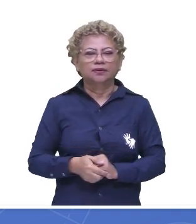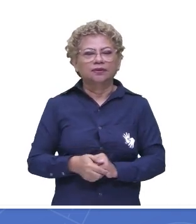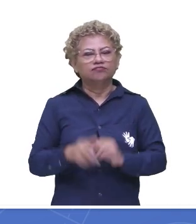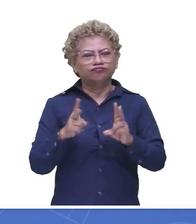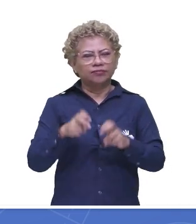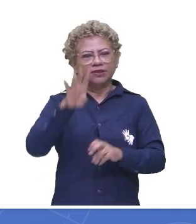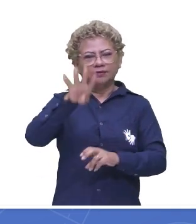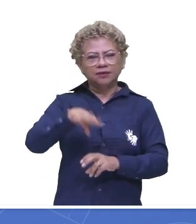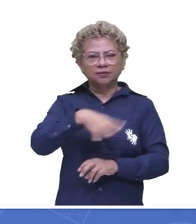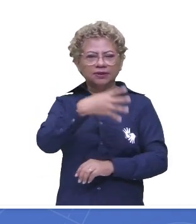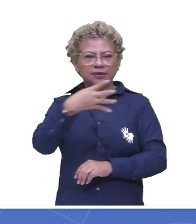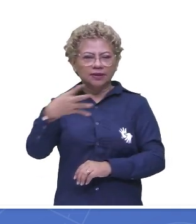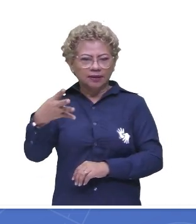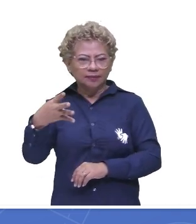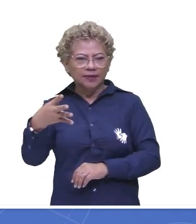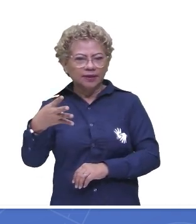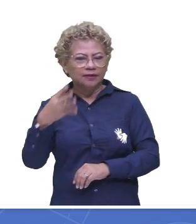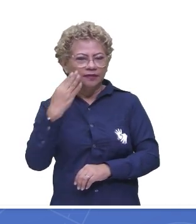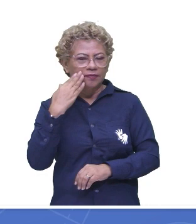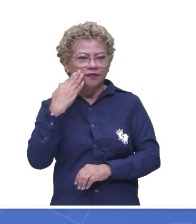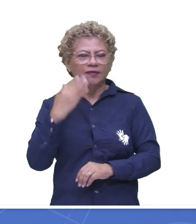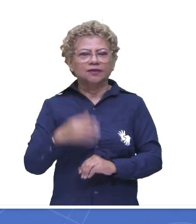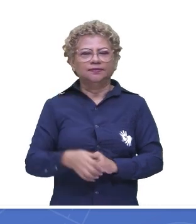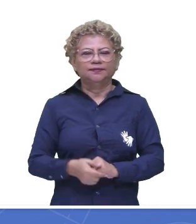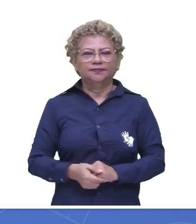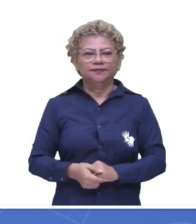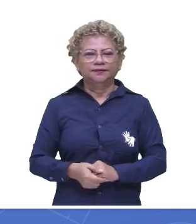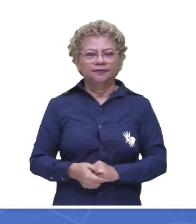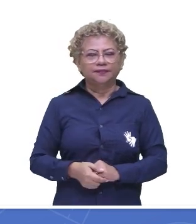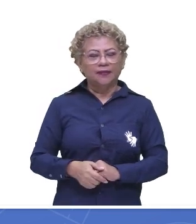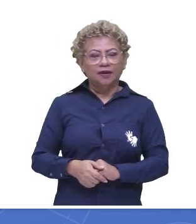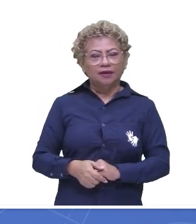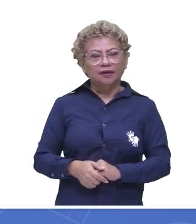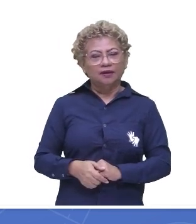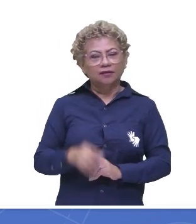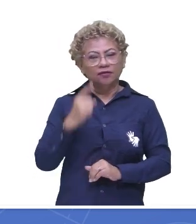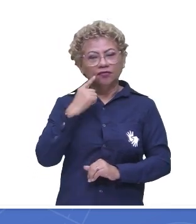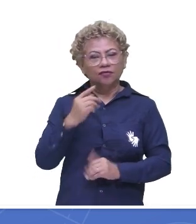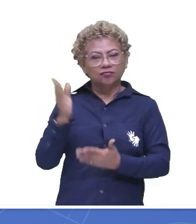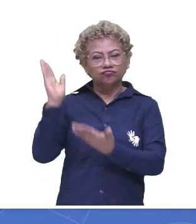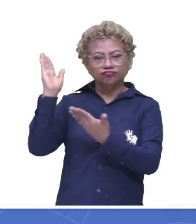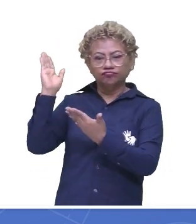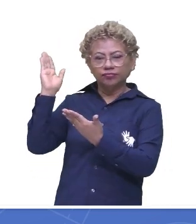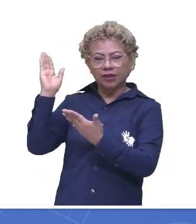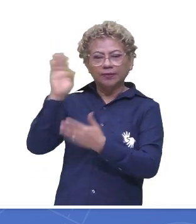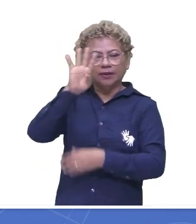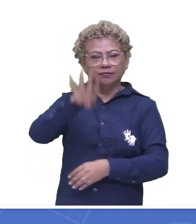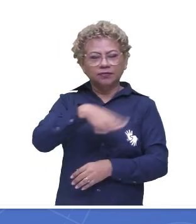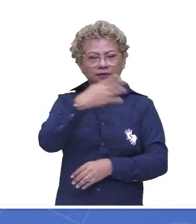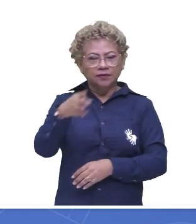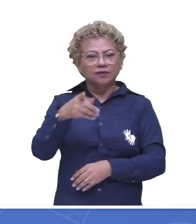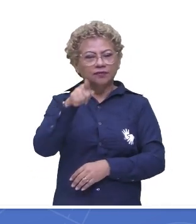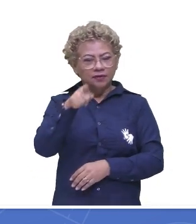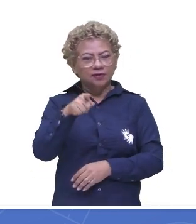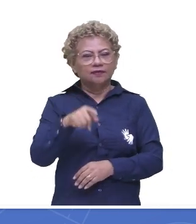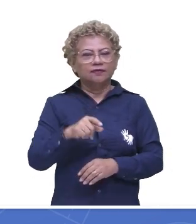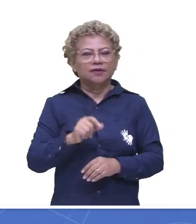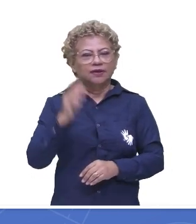uma tabela. Vamos ver a tabela. Nessa tabela, você vai identificar o quê? Vamos ver o comando da